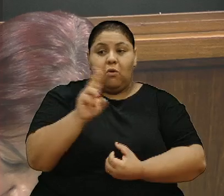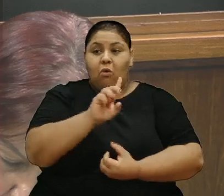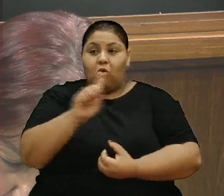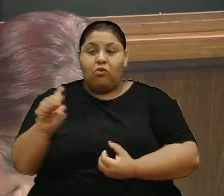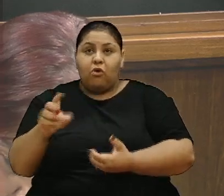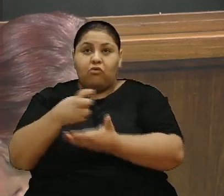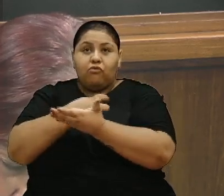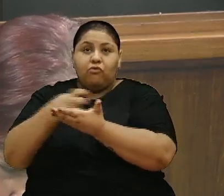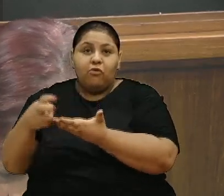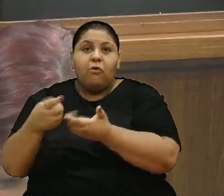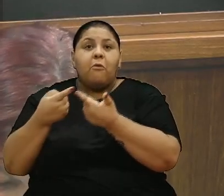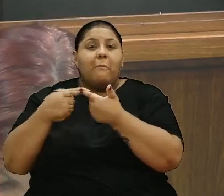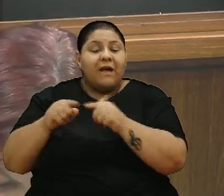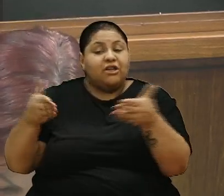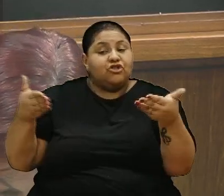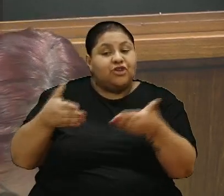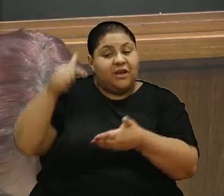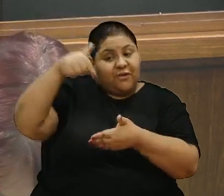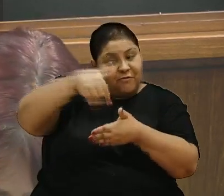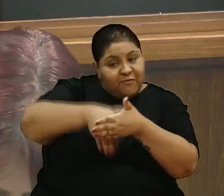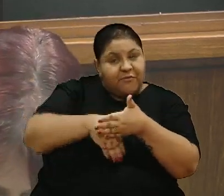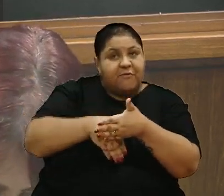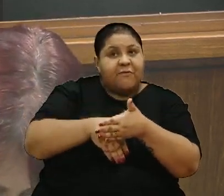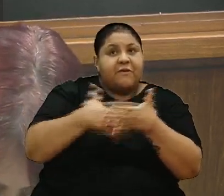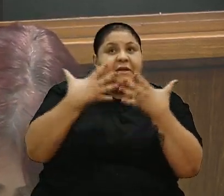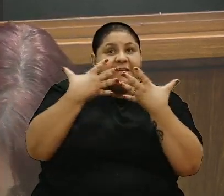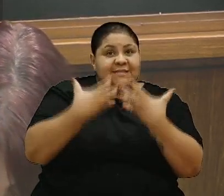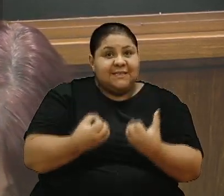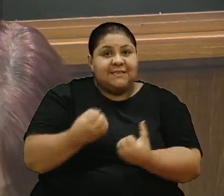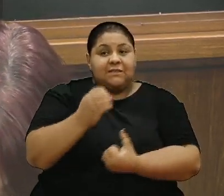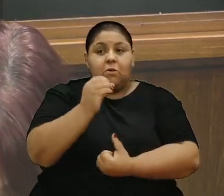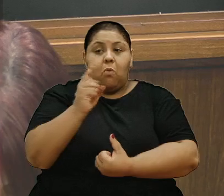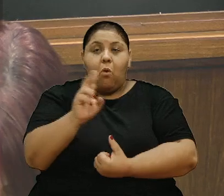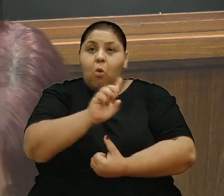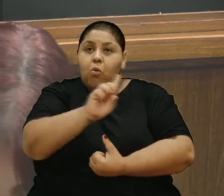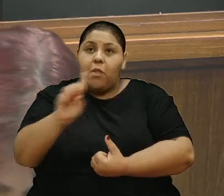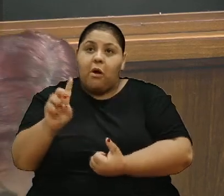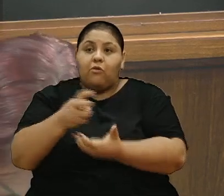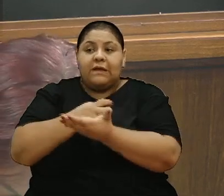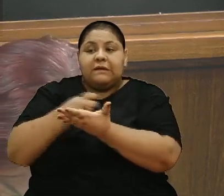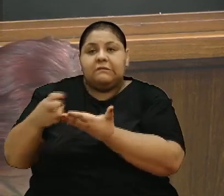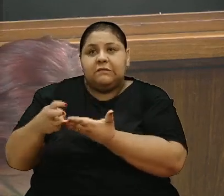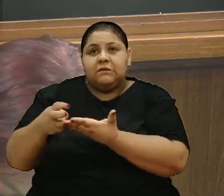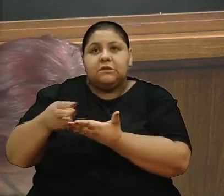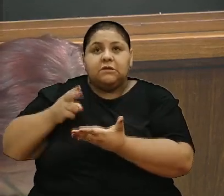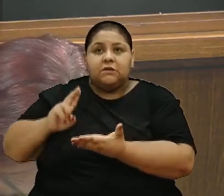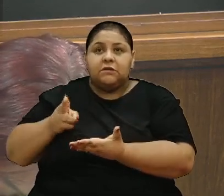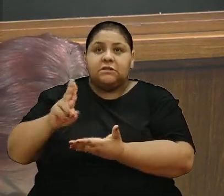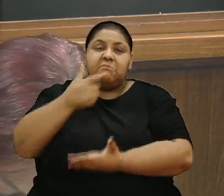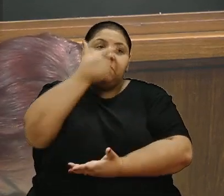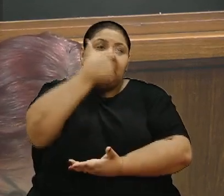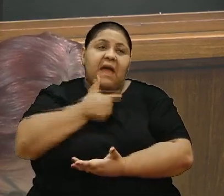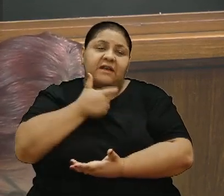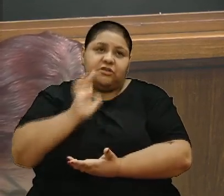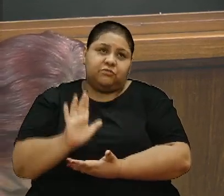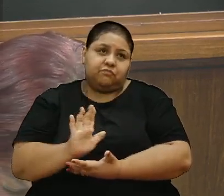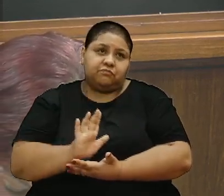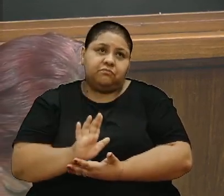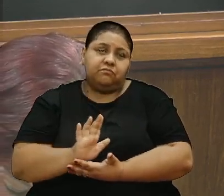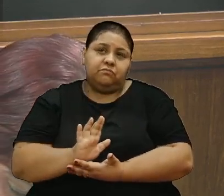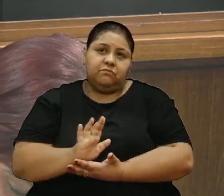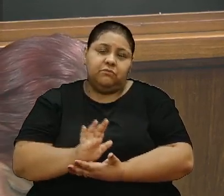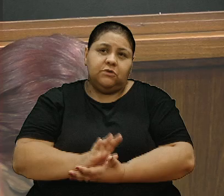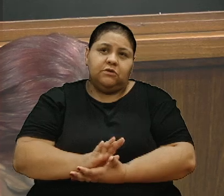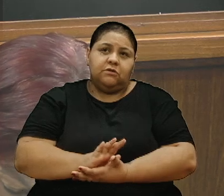impeachment, mas já que estamos votando a admissibilidade ou não, sempre que a gente acha, e já